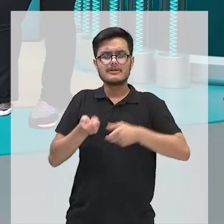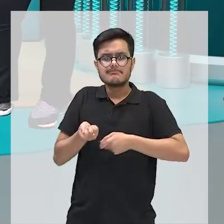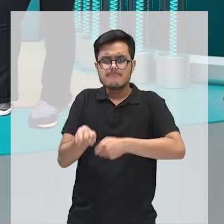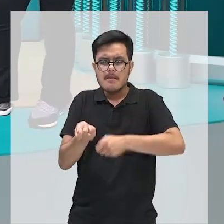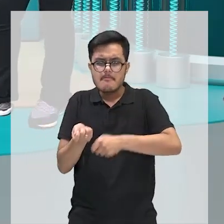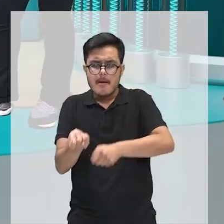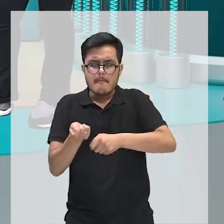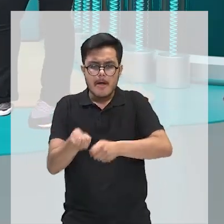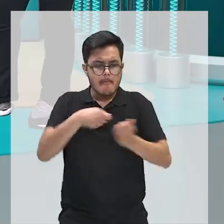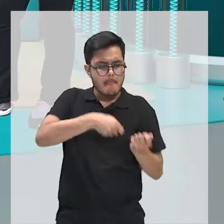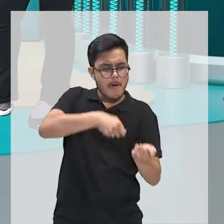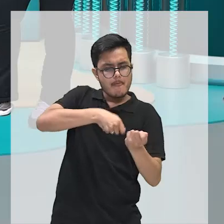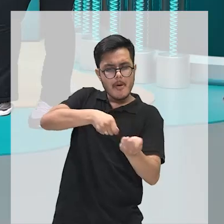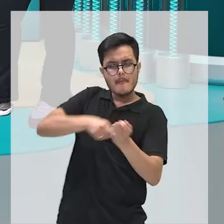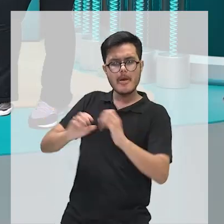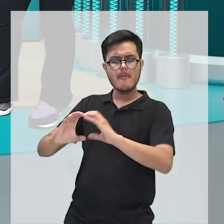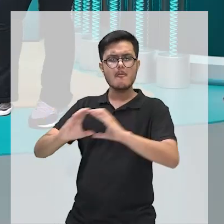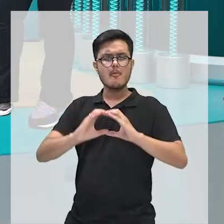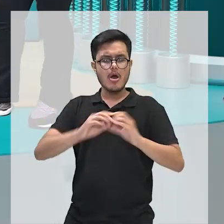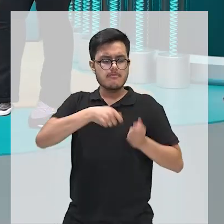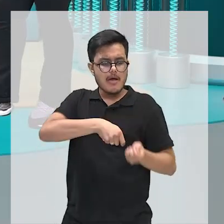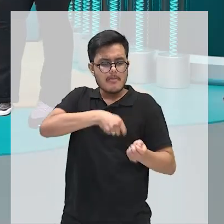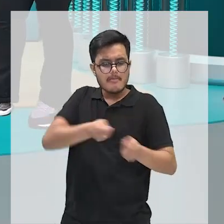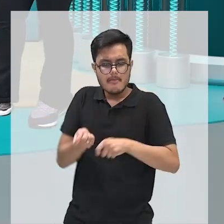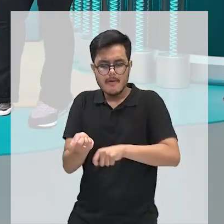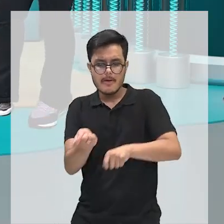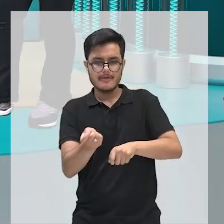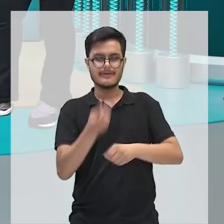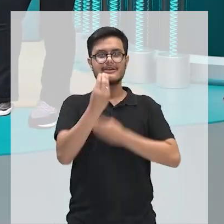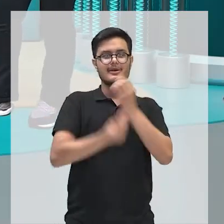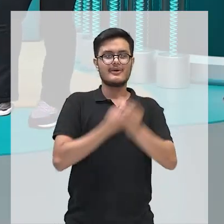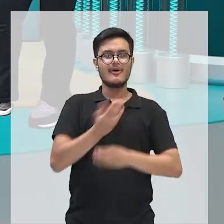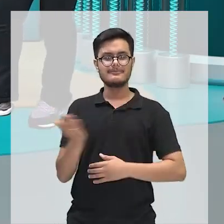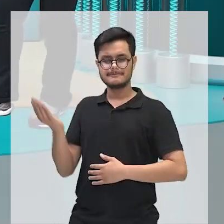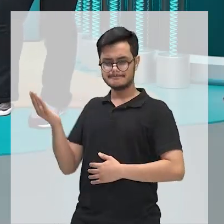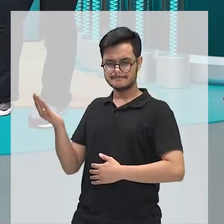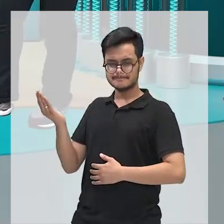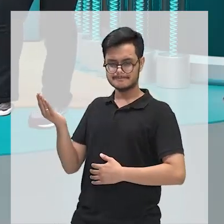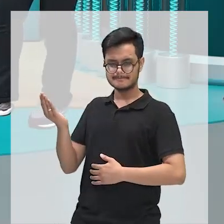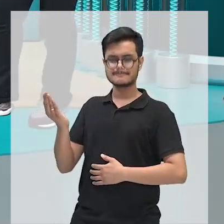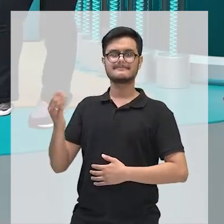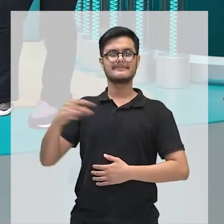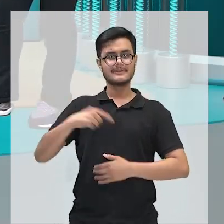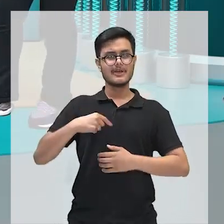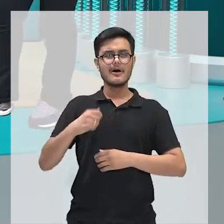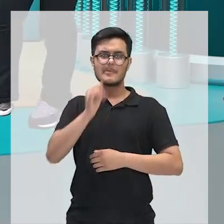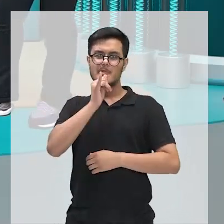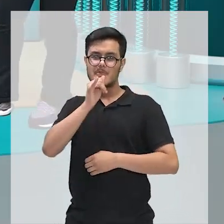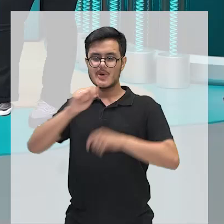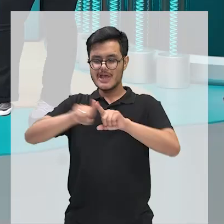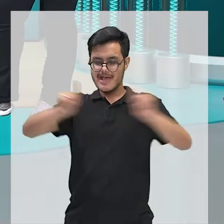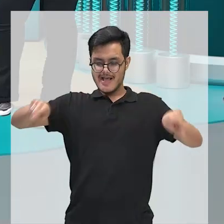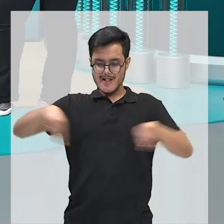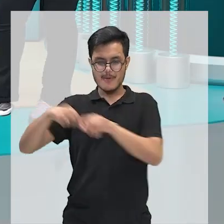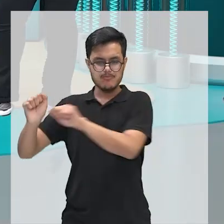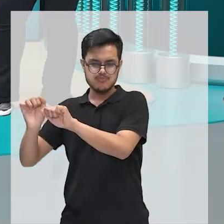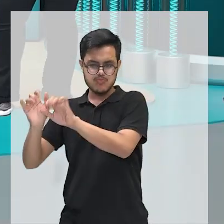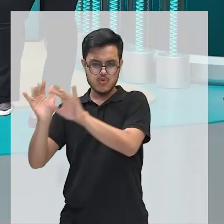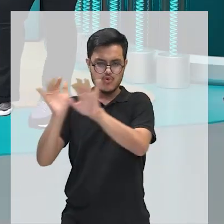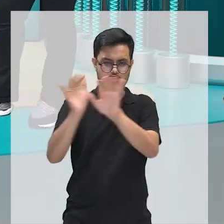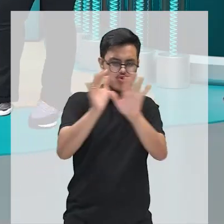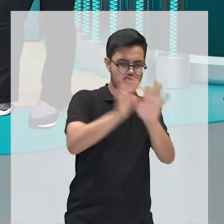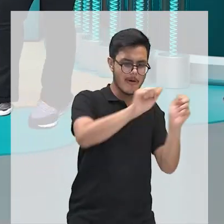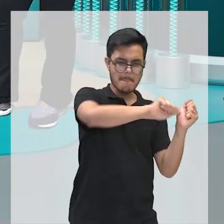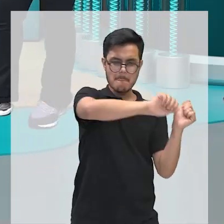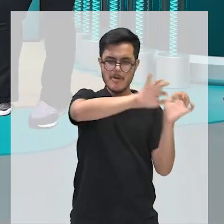gente conduzir a bola, né? E é esse ato que faz a gente progredir aí no nosso campo.